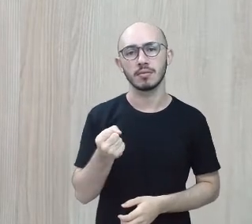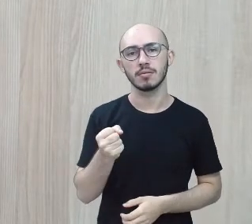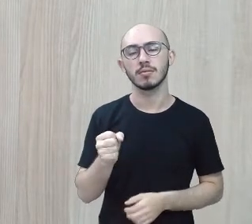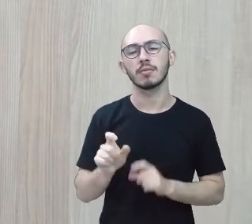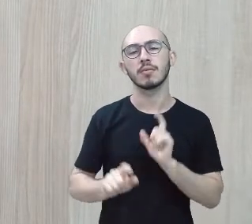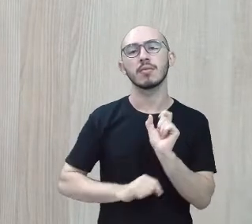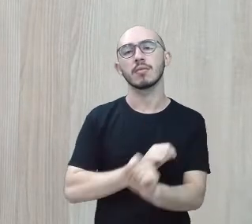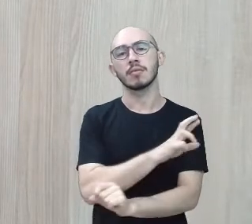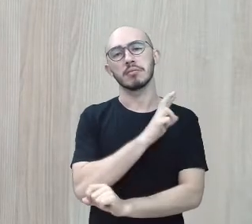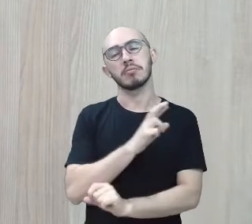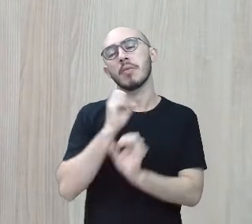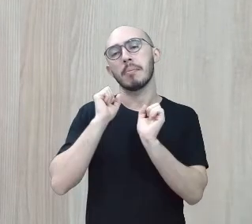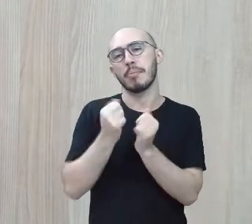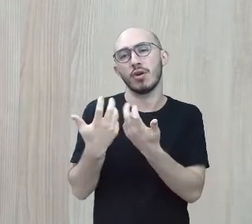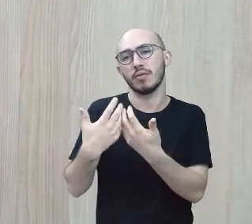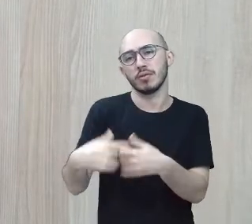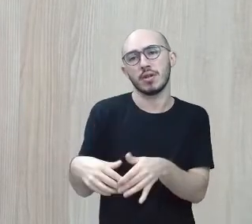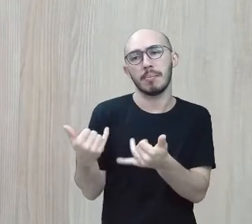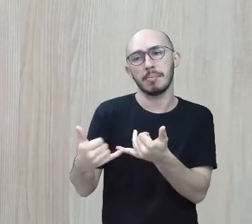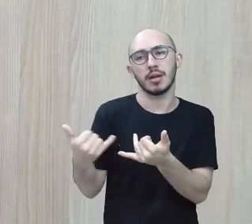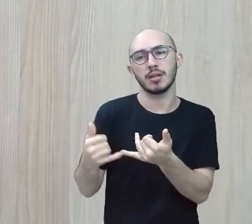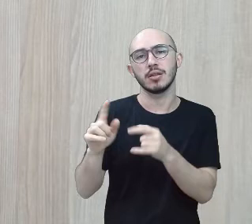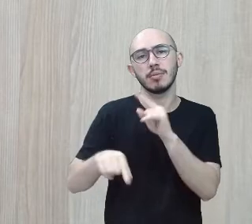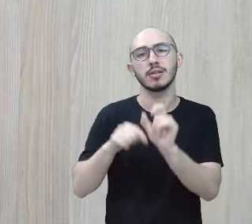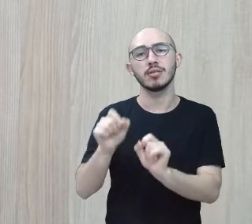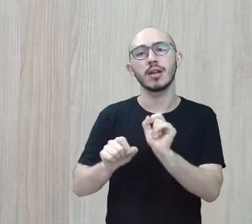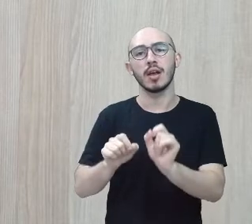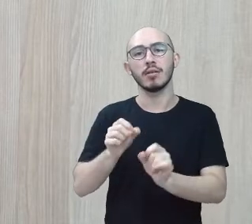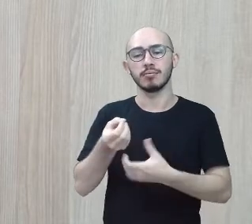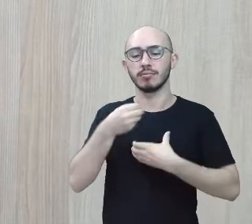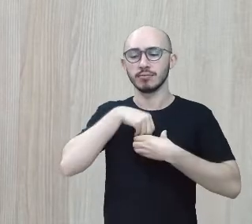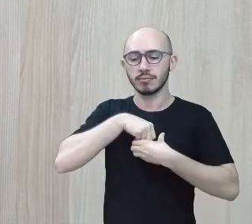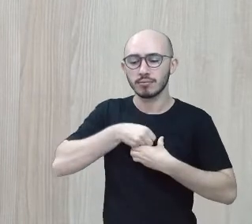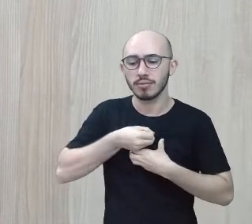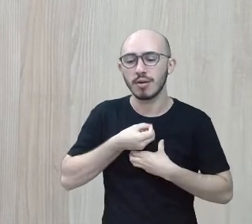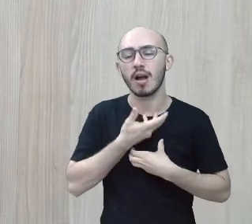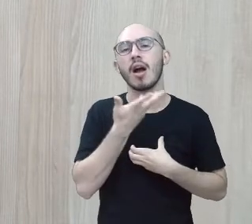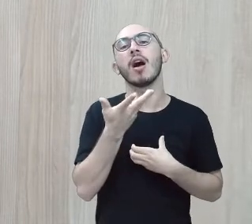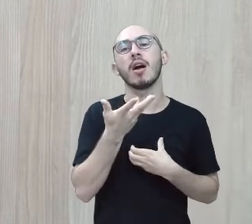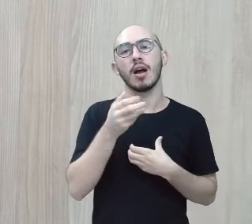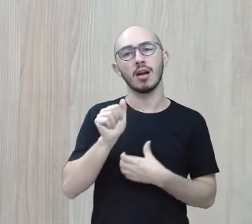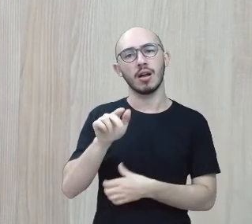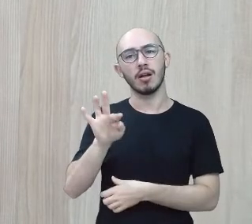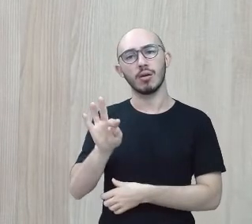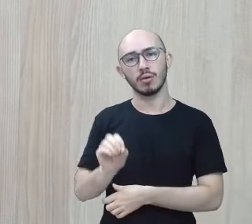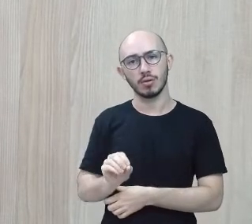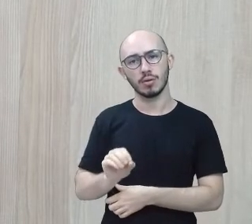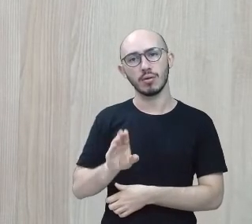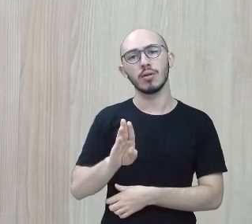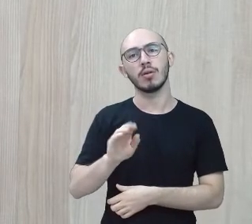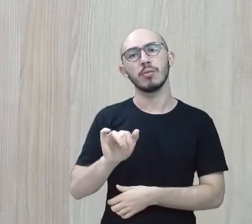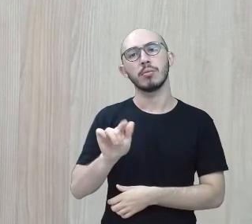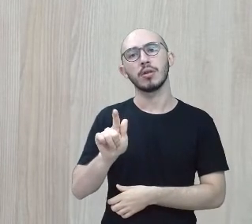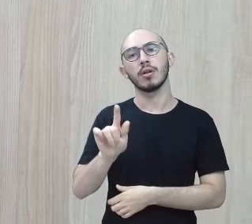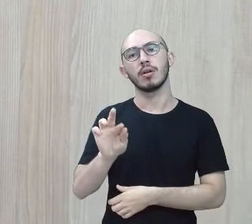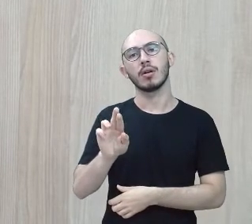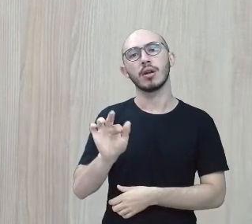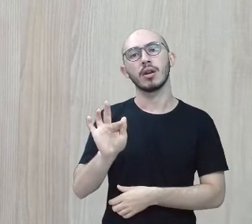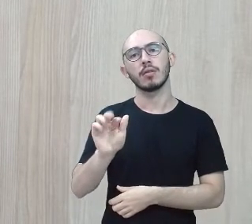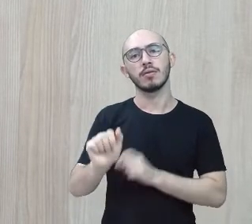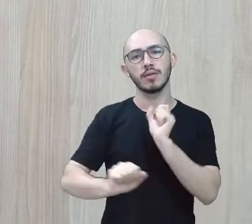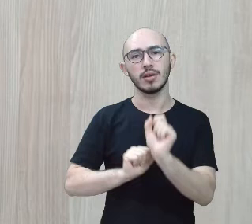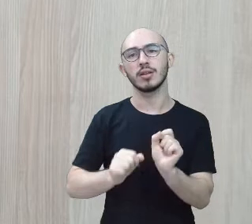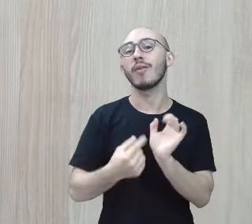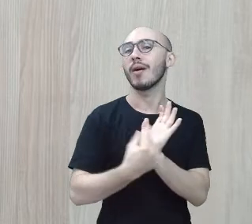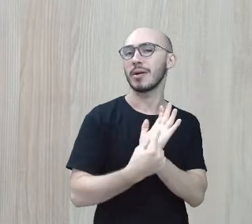disse, pode funcionar, mas funciona como uma autobiografia. Tanto é que quando você faz um perfil nas redes sociais, o próprio